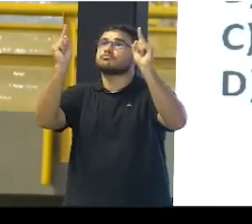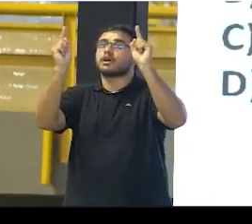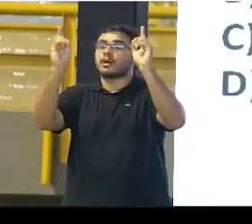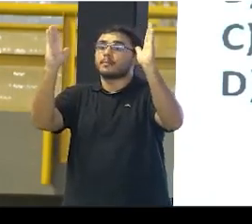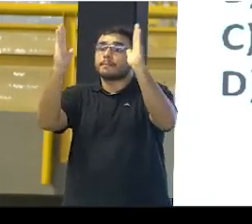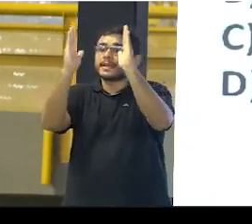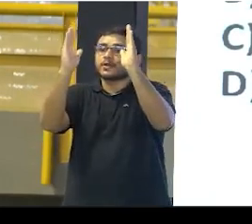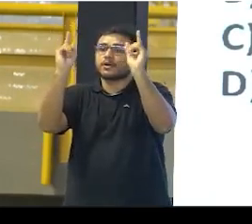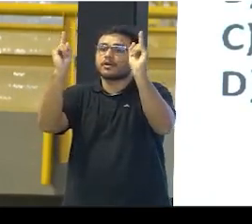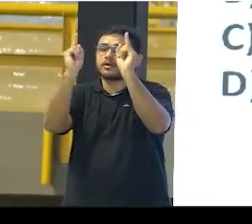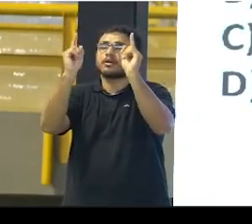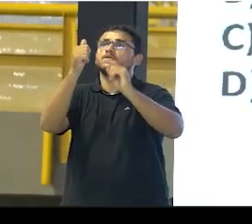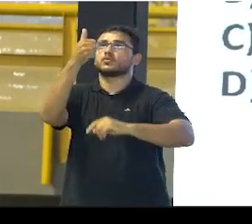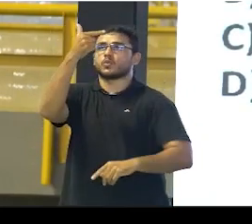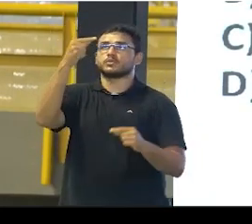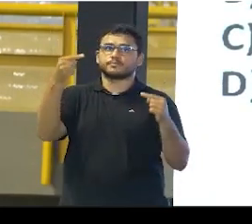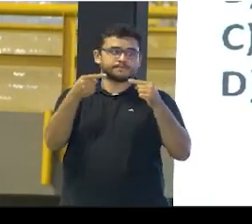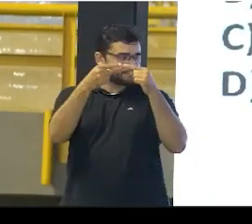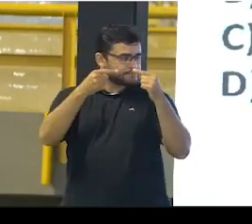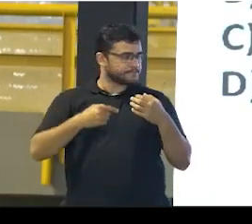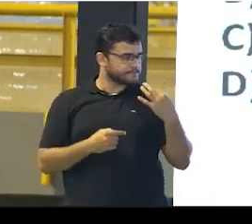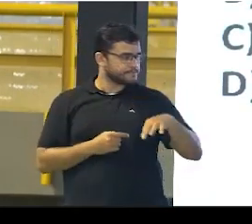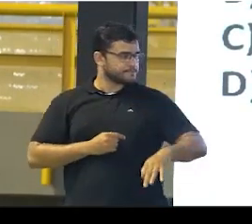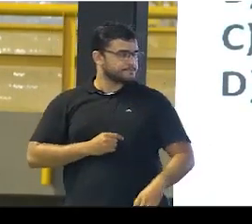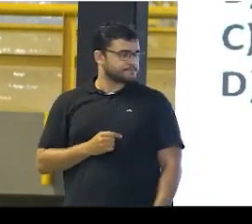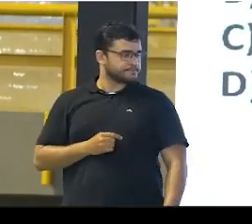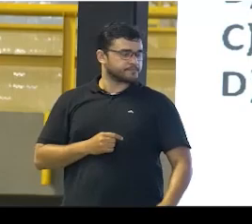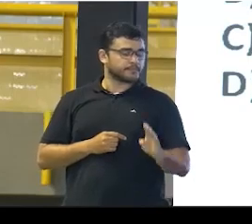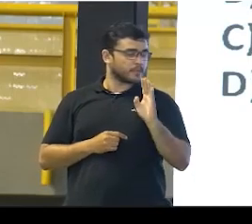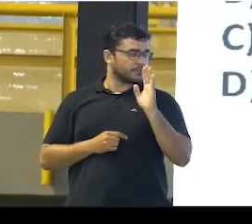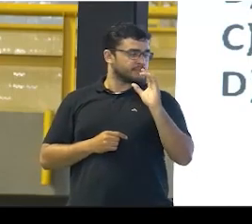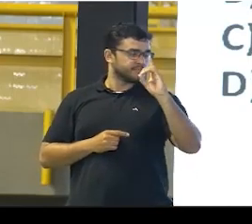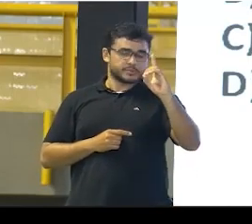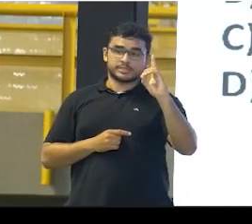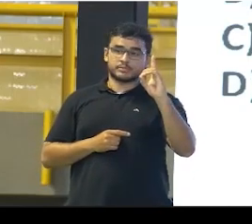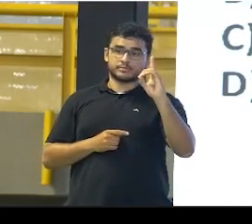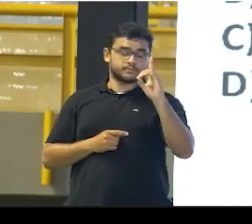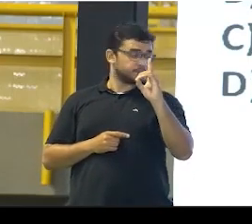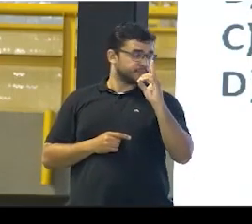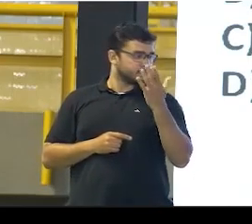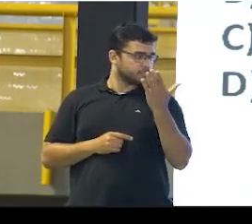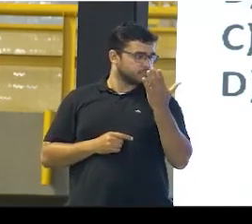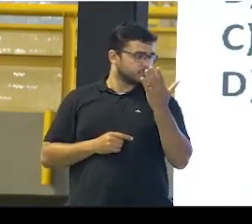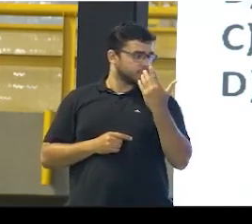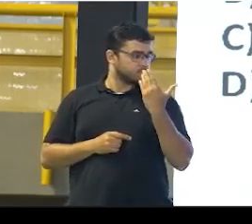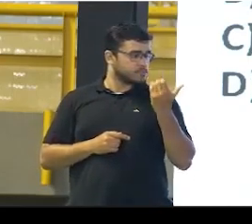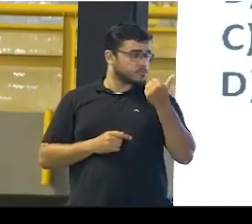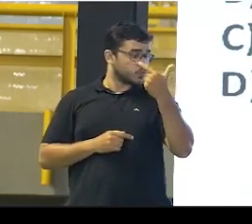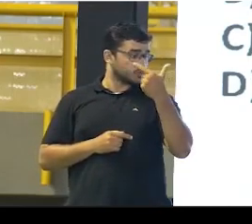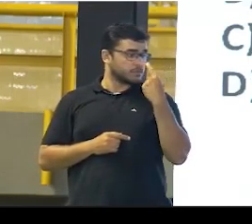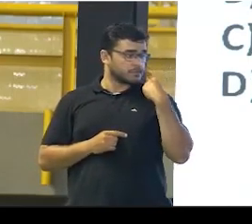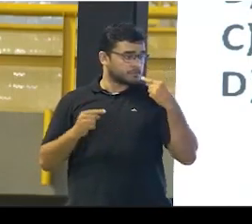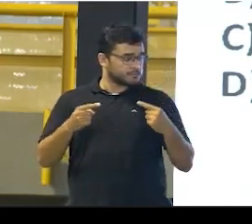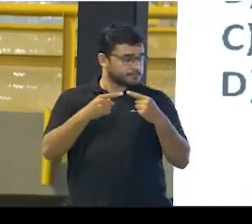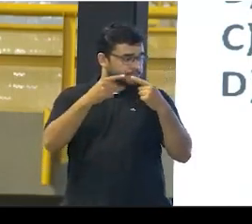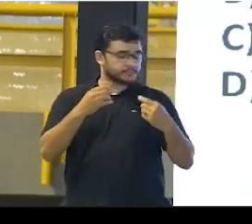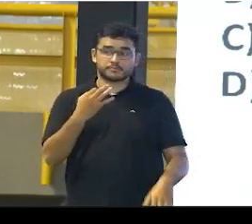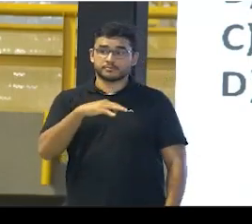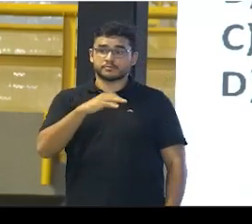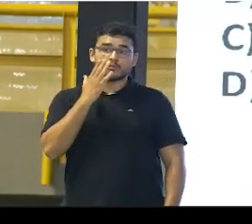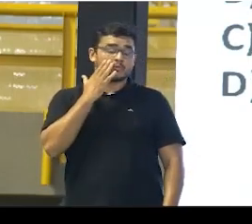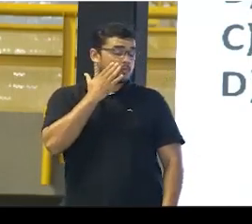usaria, por exemplo, para estimar quantas cadeiras estão aqui nessa parte de baixo.